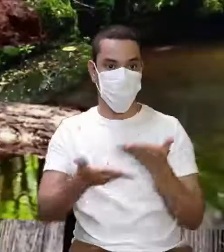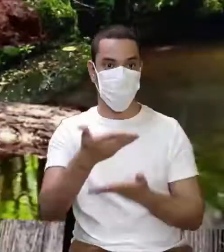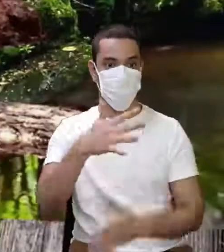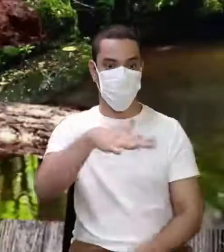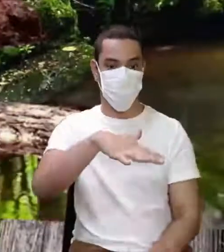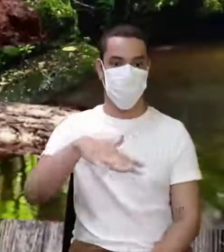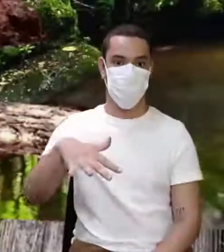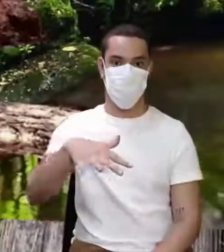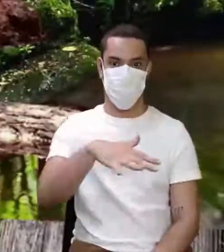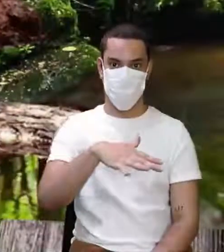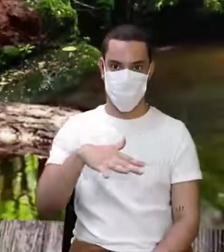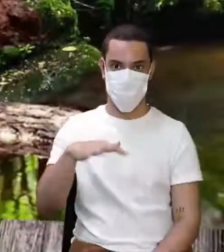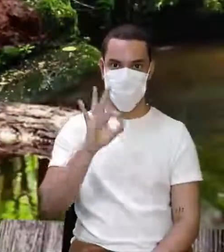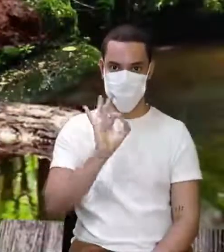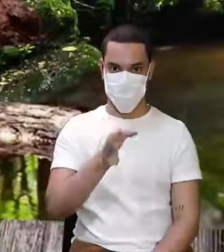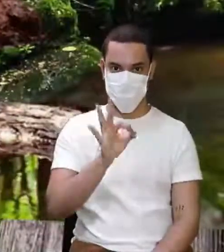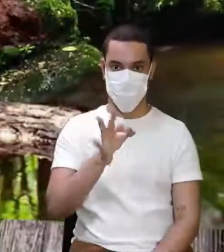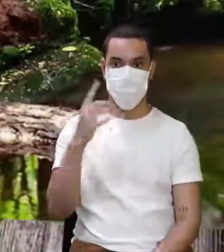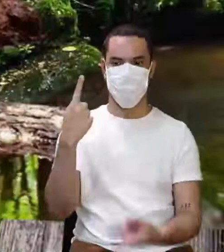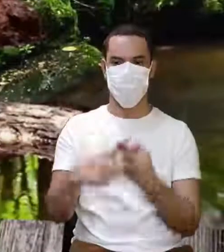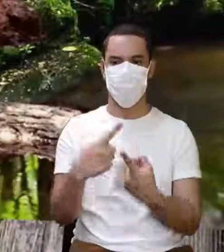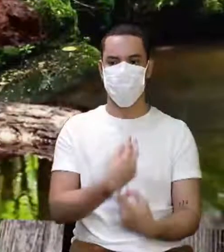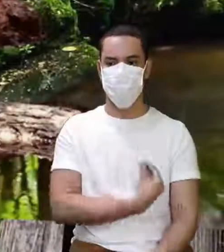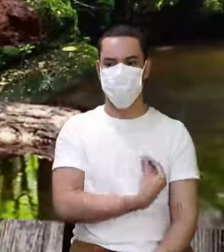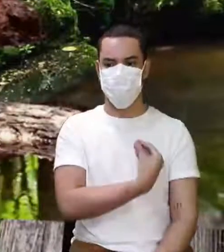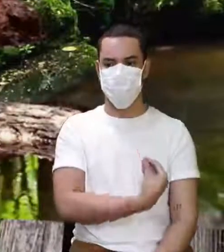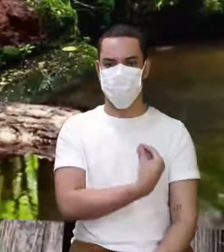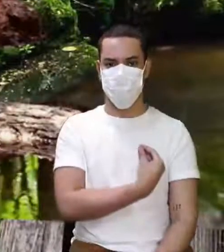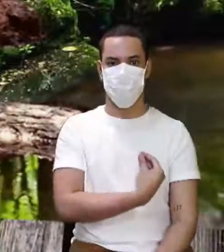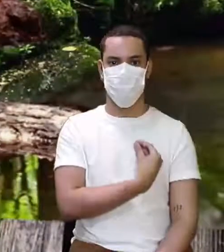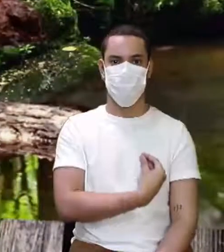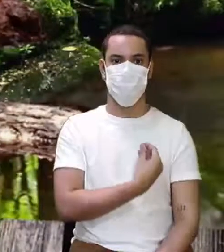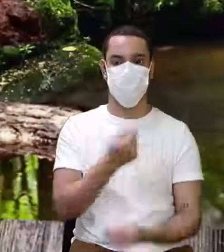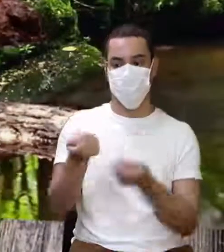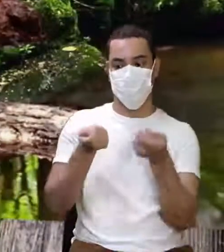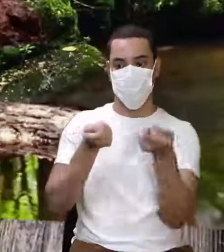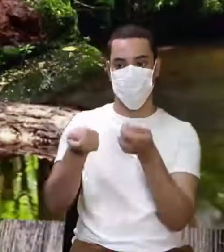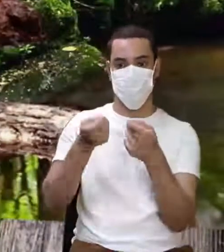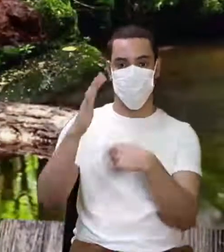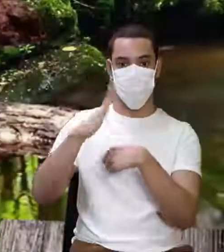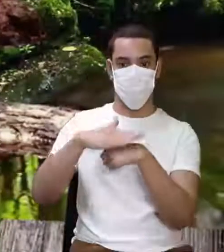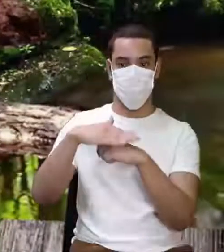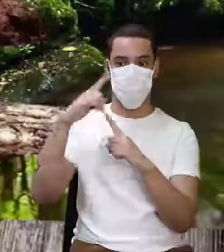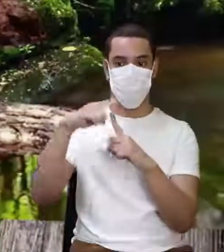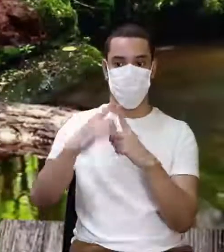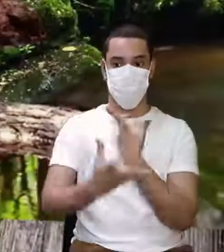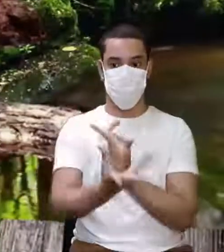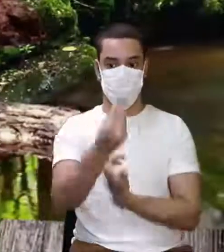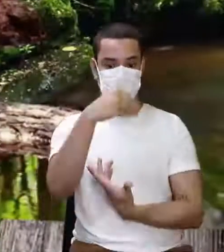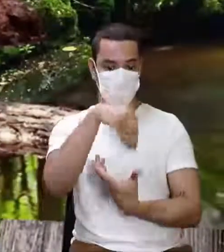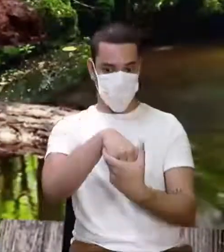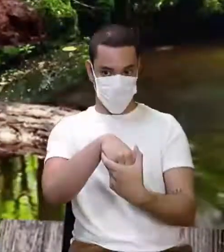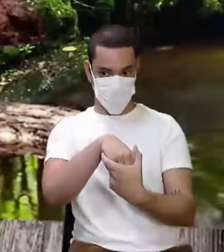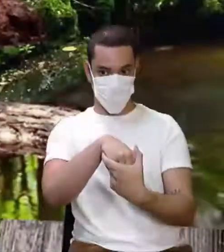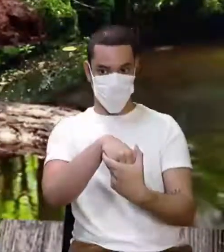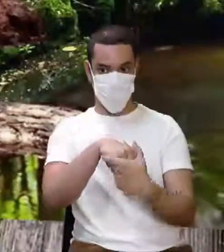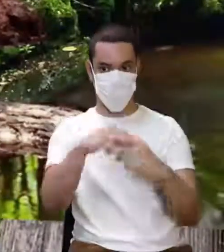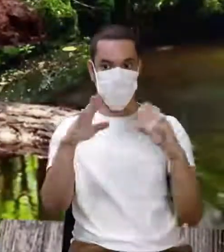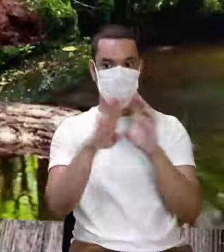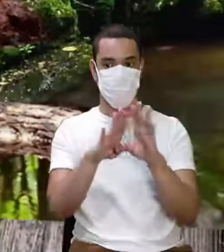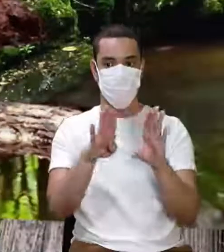o ambiente. Porque existem fatores controladores internos